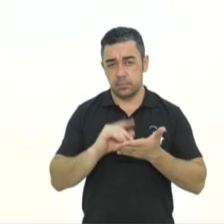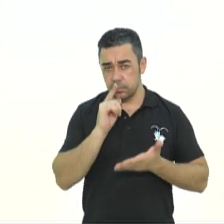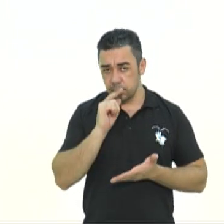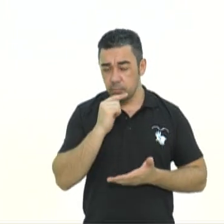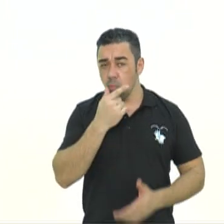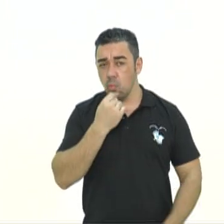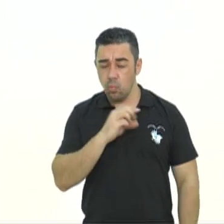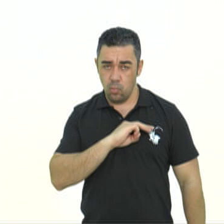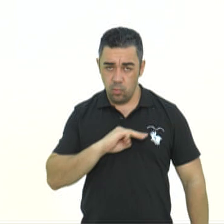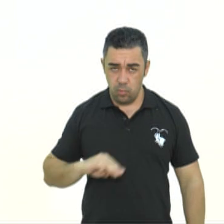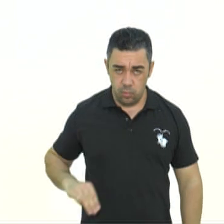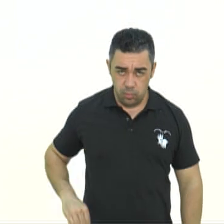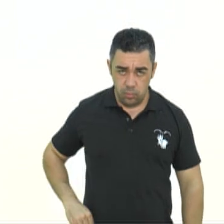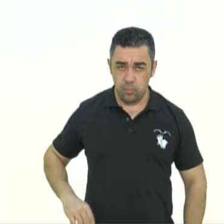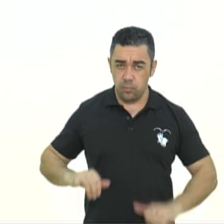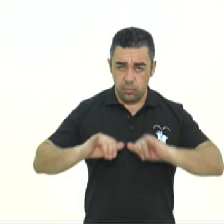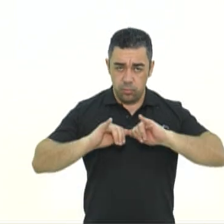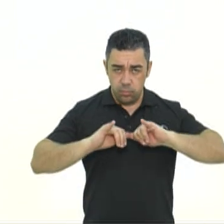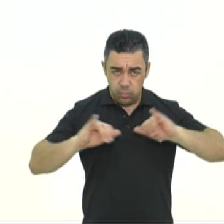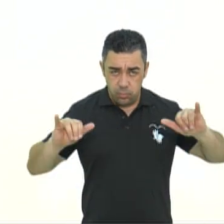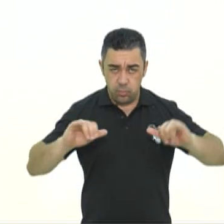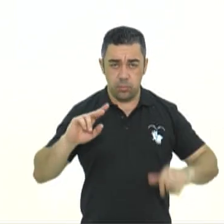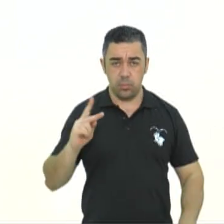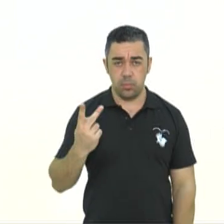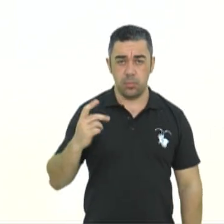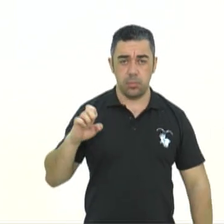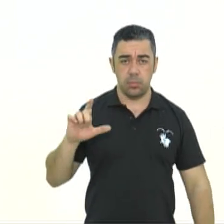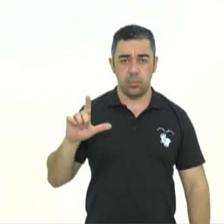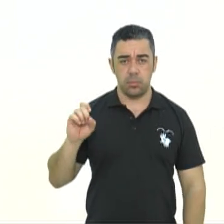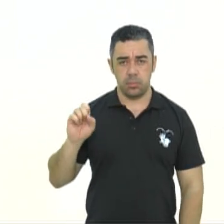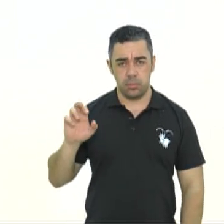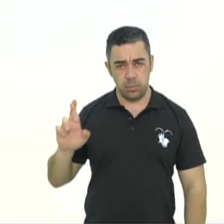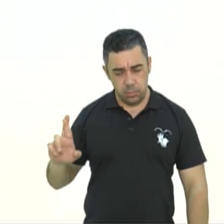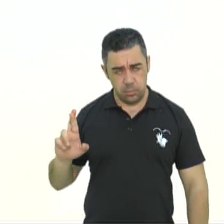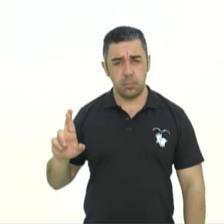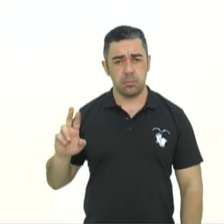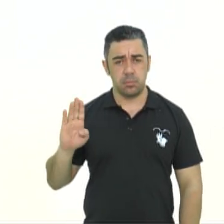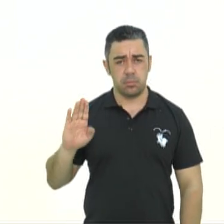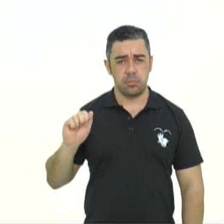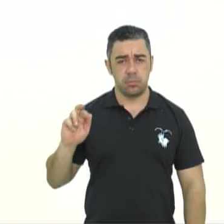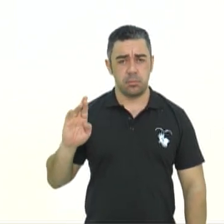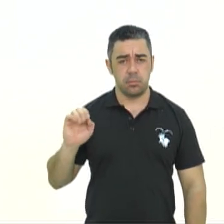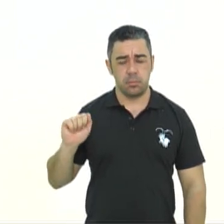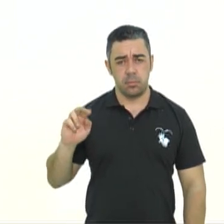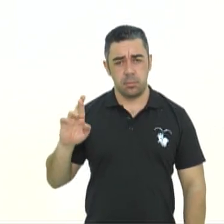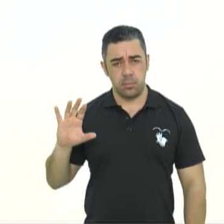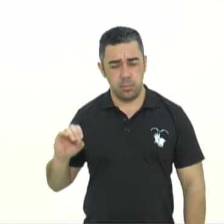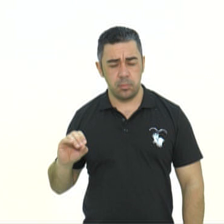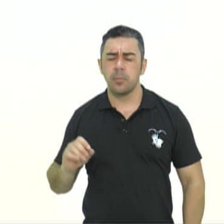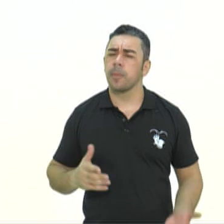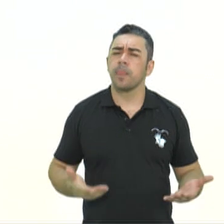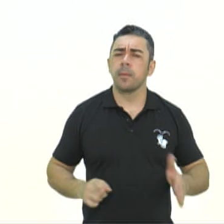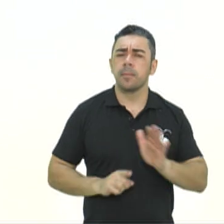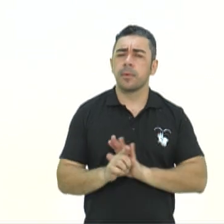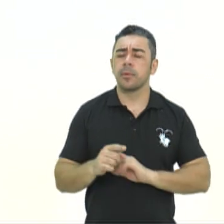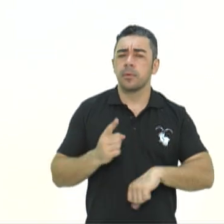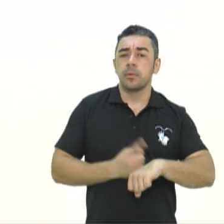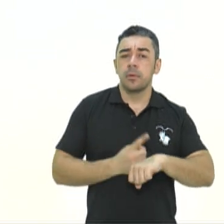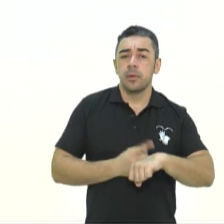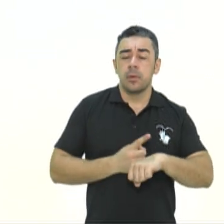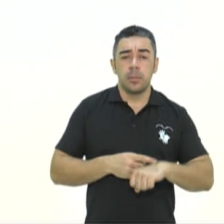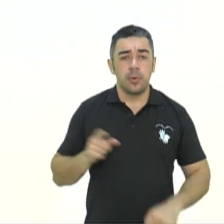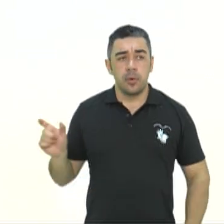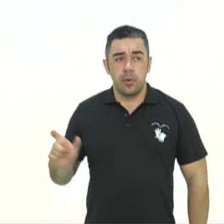ministro da Integração Nacional, Helder Barbalho. Em que tempo e pessoa do discurso o verbo